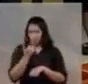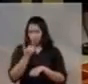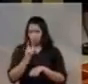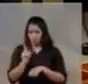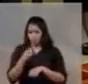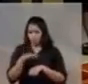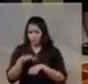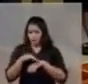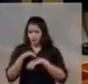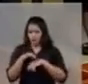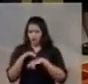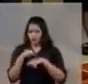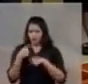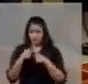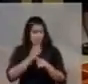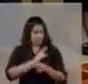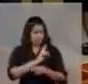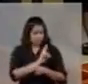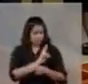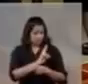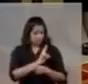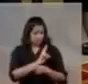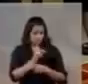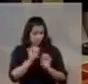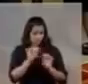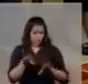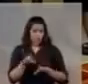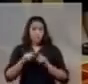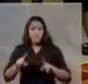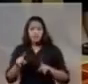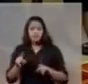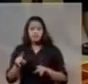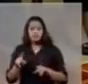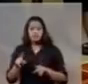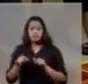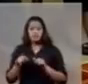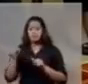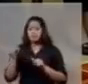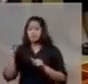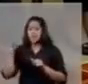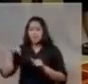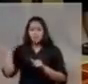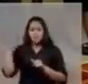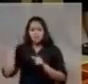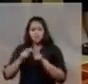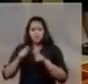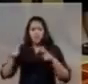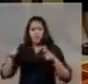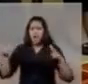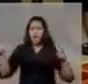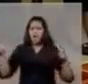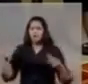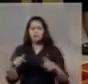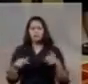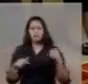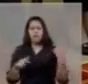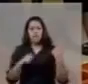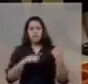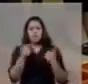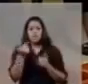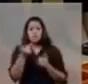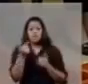animal, por preceito religioso, tem o rebanho bovino que o Brasil tem. A Índia tem o segundo maior rebanho bovino do